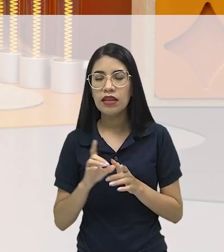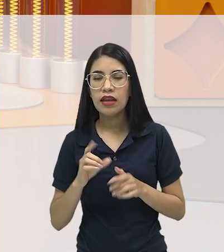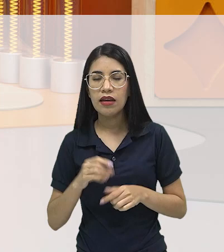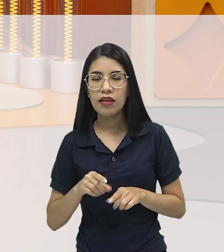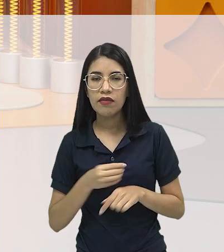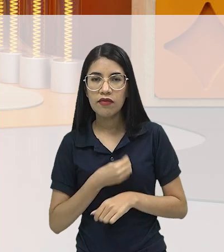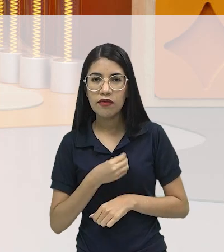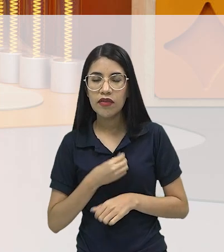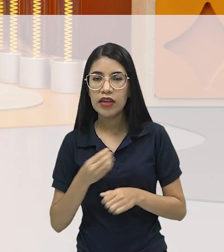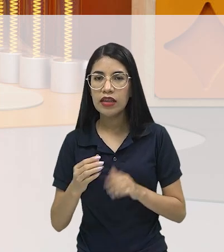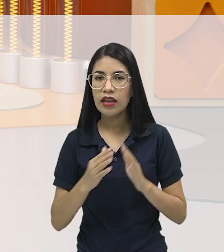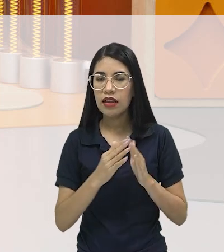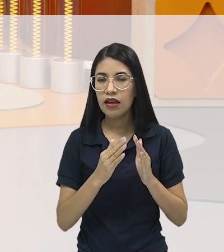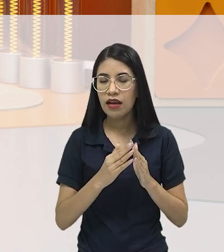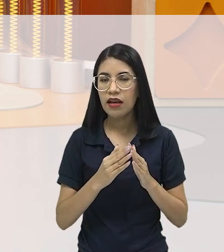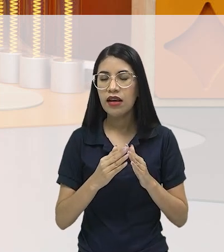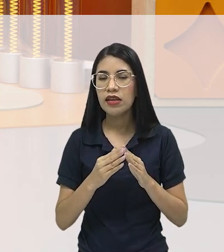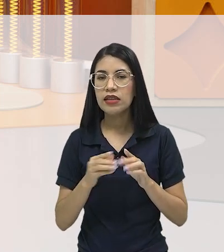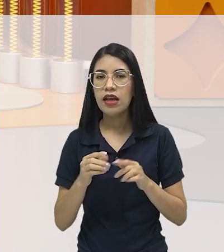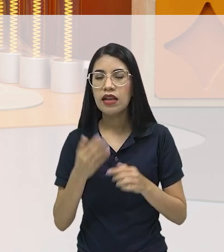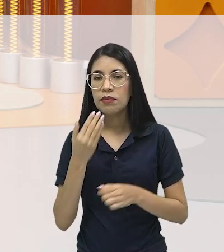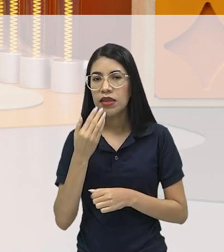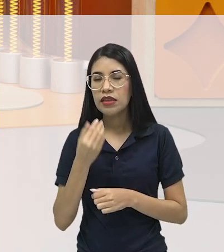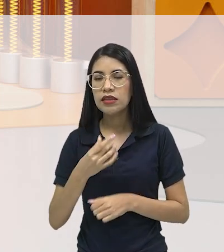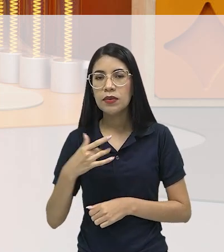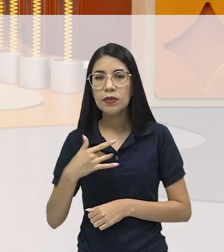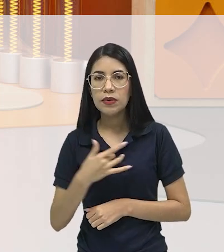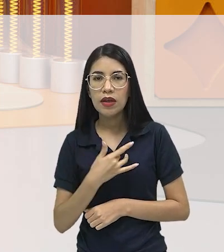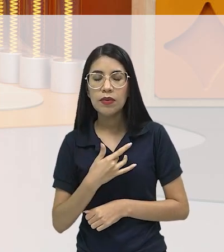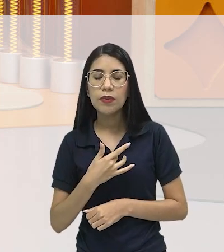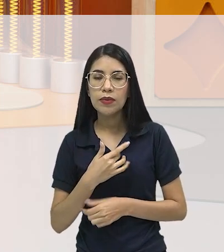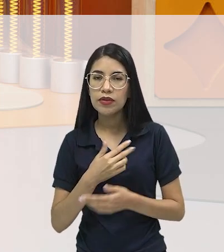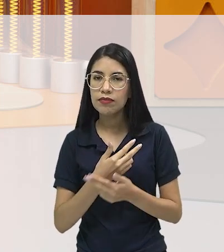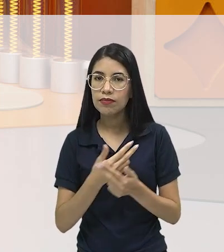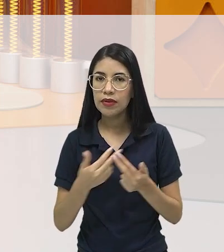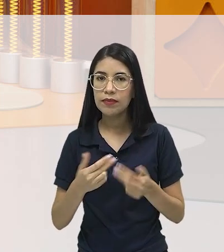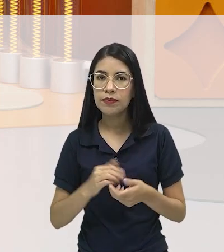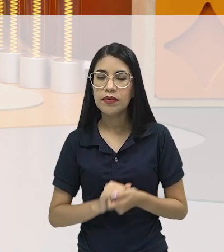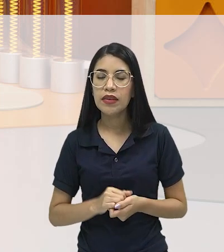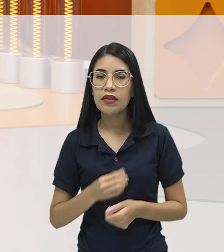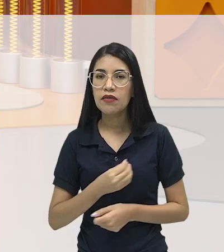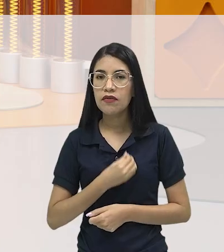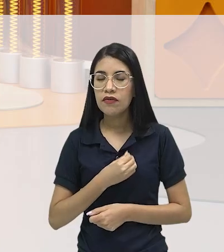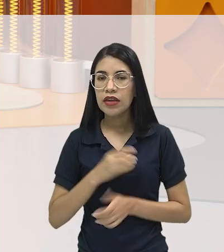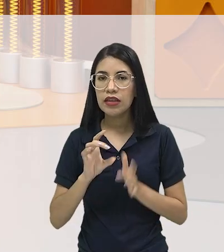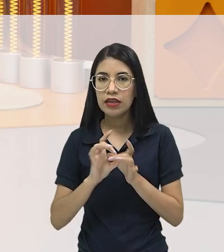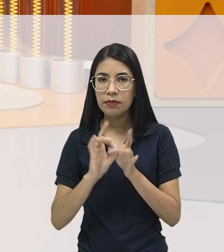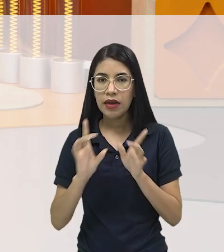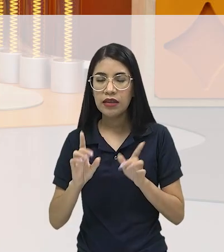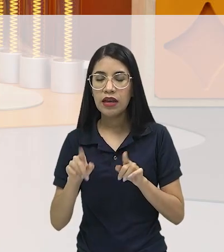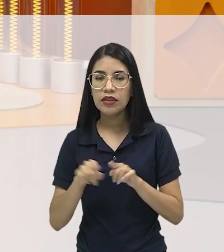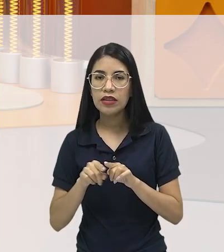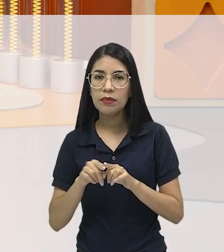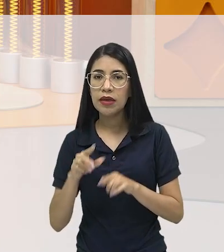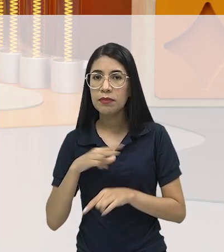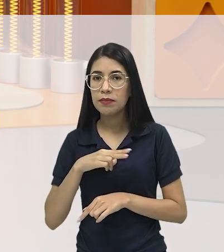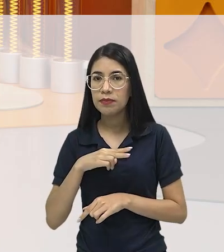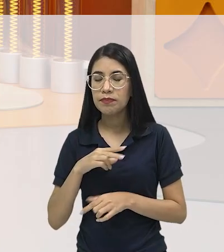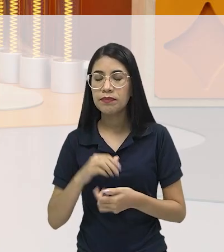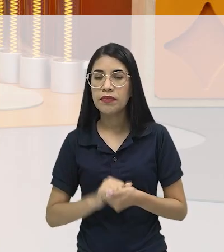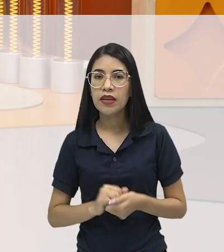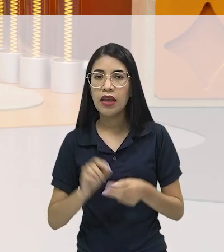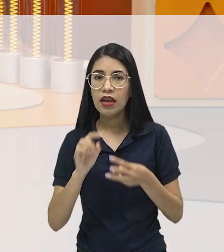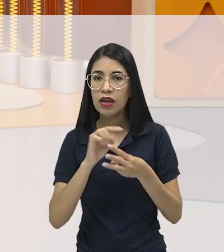direito à vida, à moradia, à alimentação, à saúde e tudo mais. Olha só, vida, liberdade e propriedade. Principalmente esses